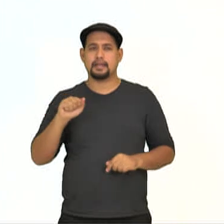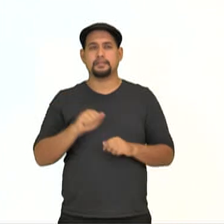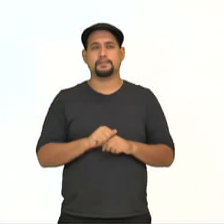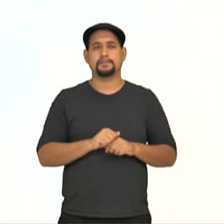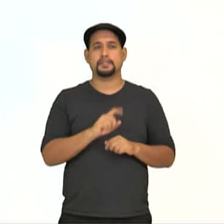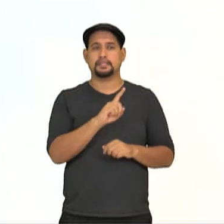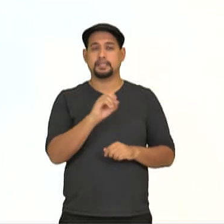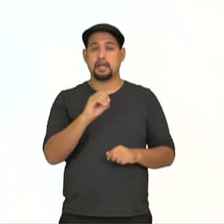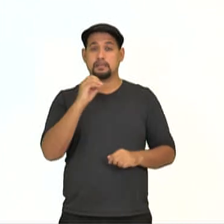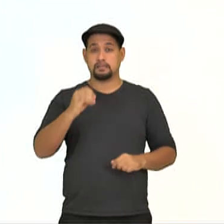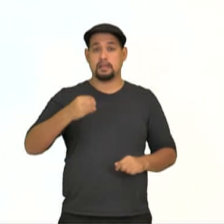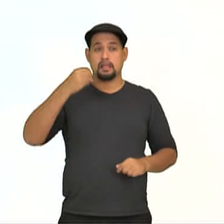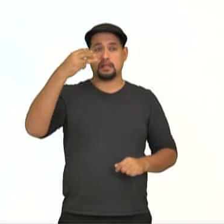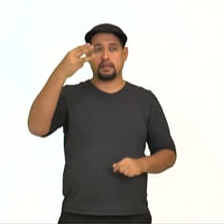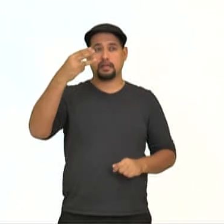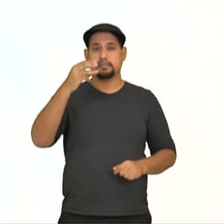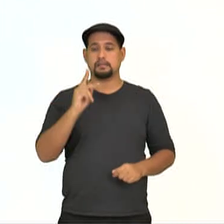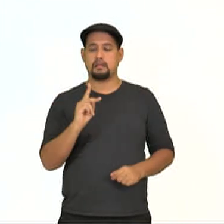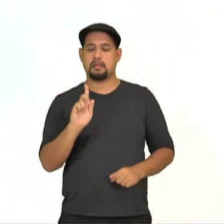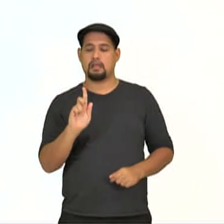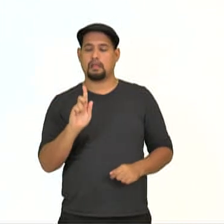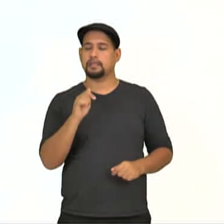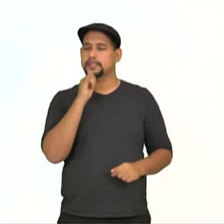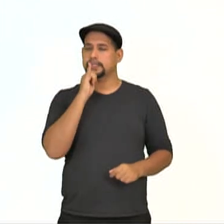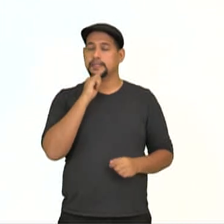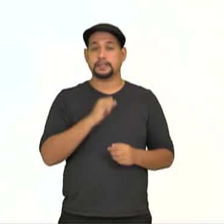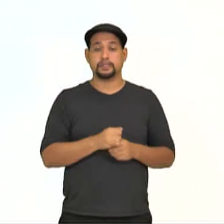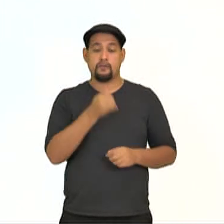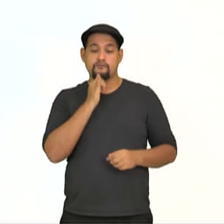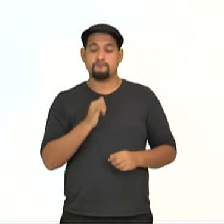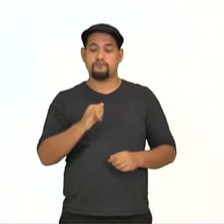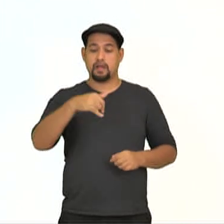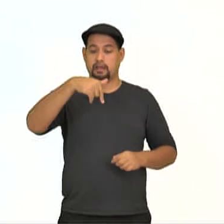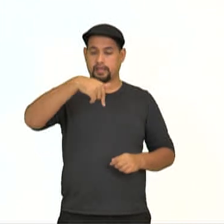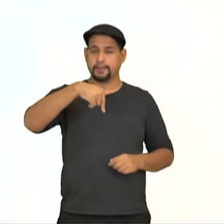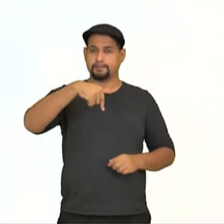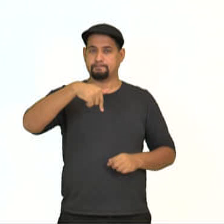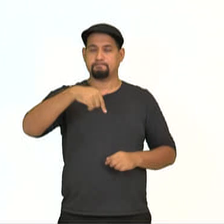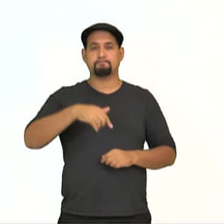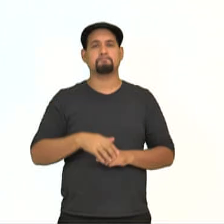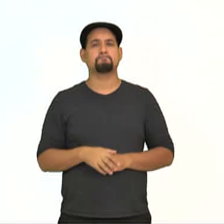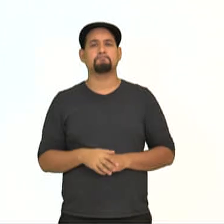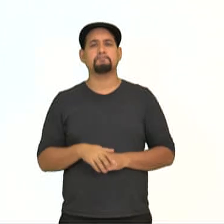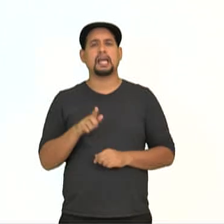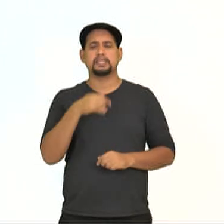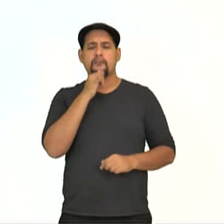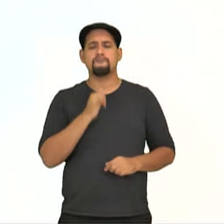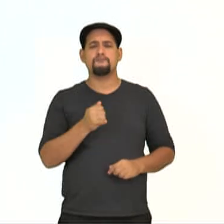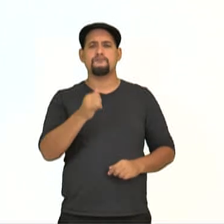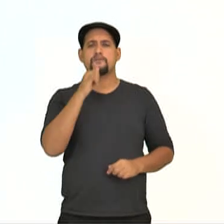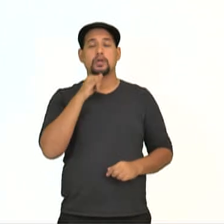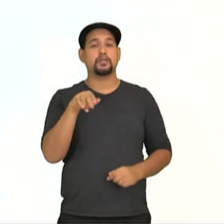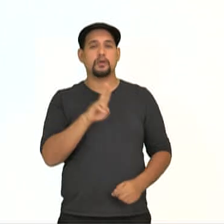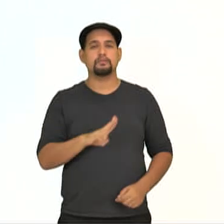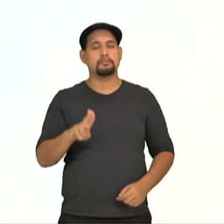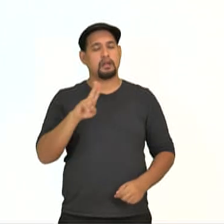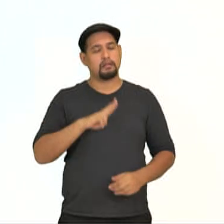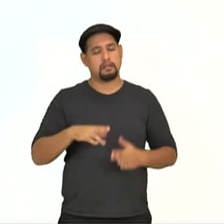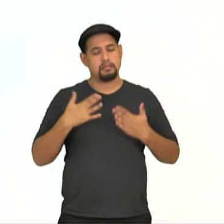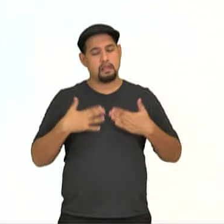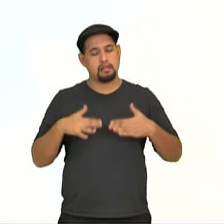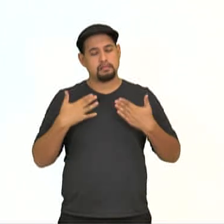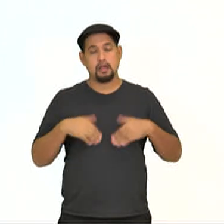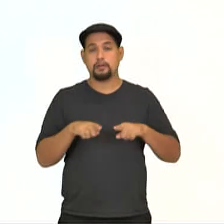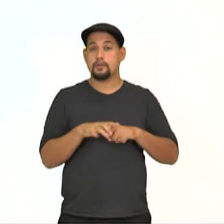kg e carregada com carga elétrica de Q igual a 5 microcoulombs. Essa carga é colocada em um repouso dentro de